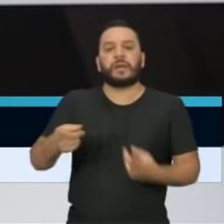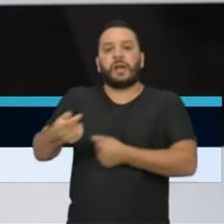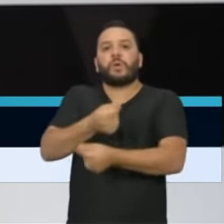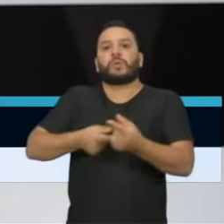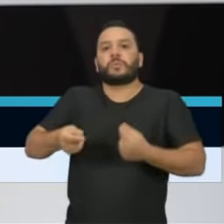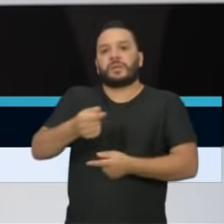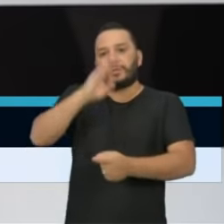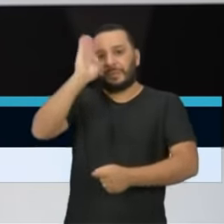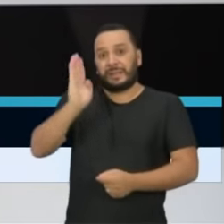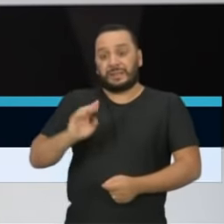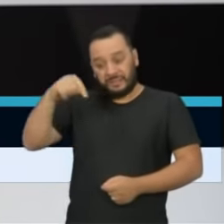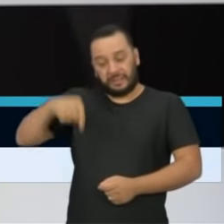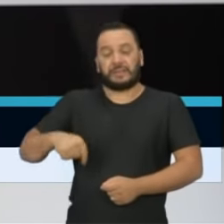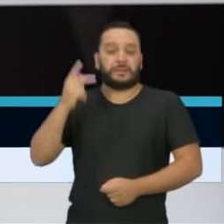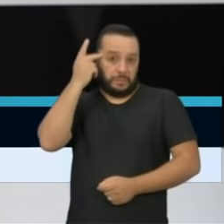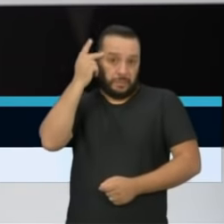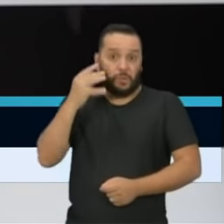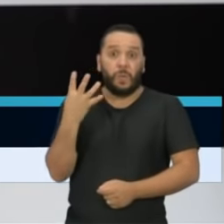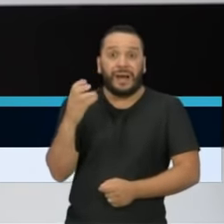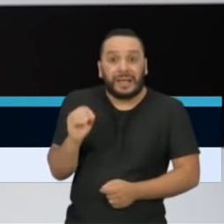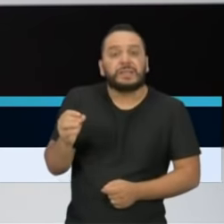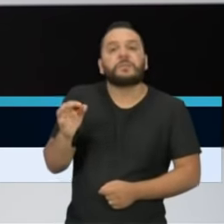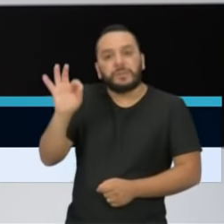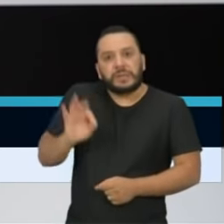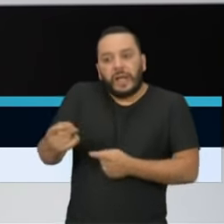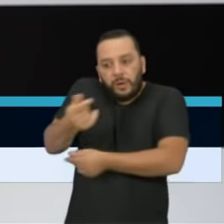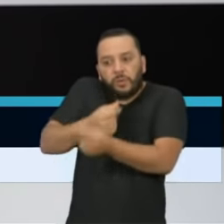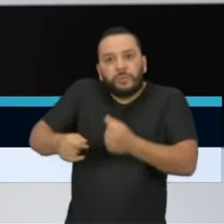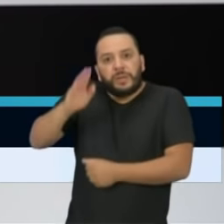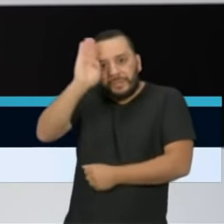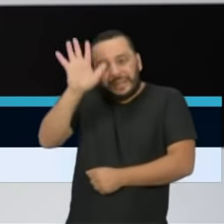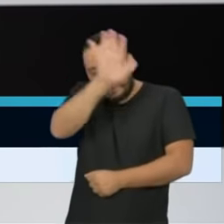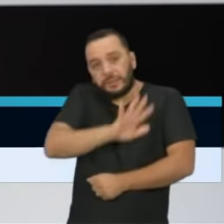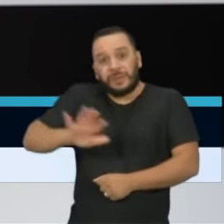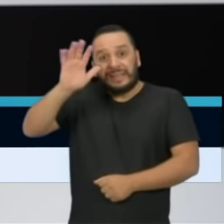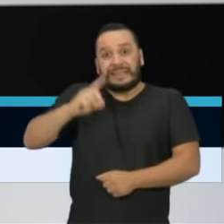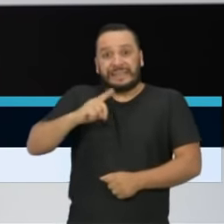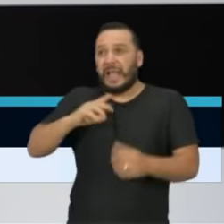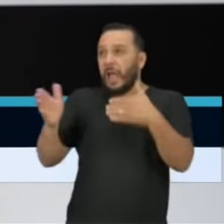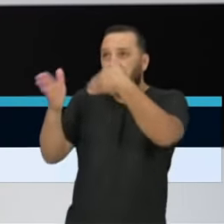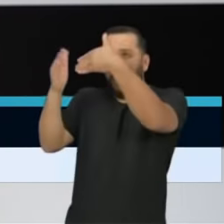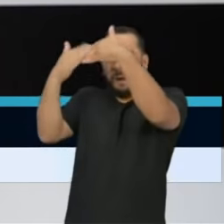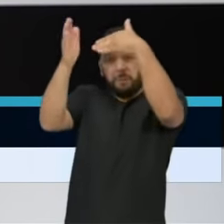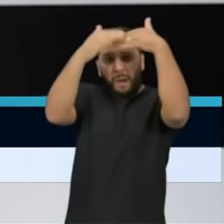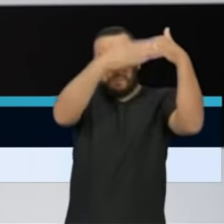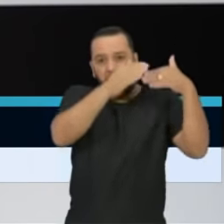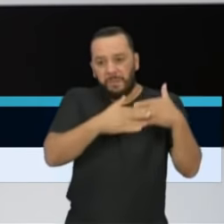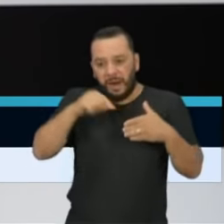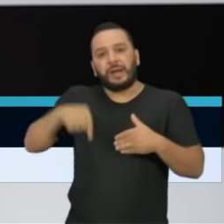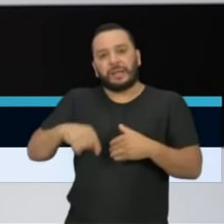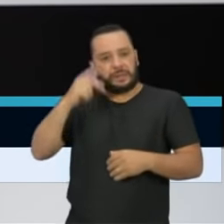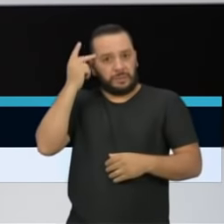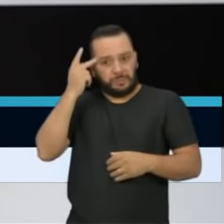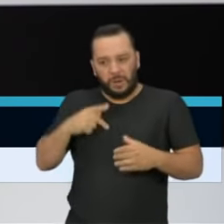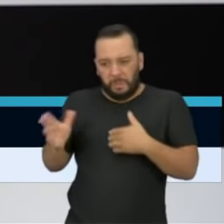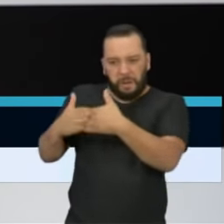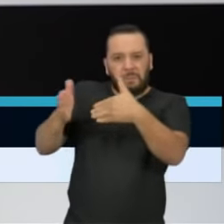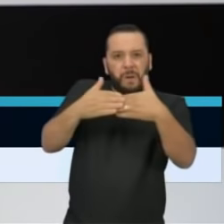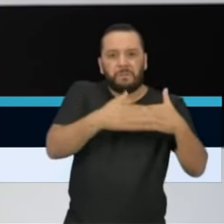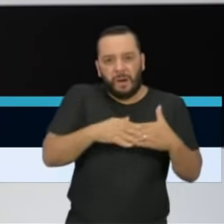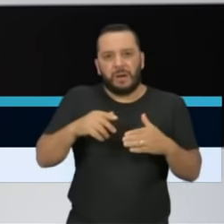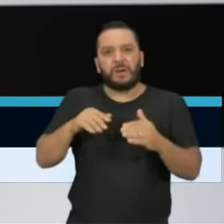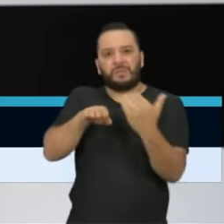do país. Se nós tivermos um lockout, tivermos aqui uma situação de colapso no abastecimento, na circulação de mercadorias, no não funcionamento